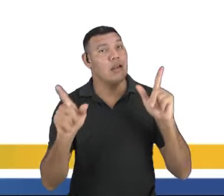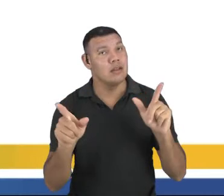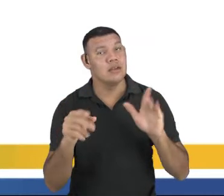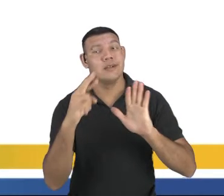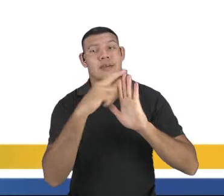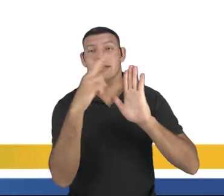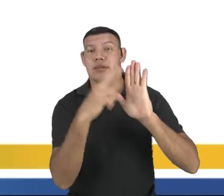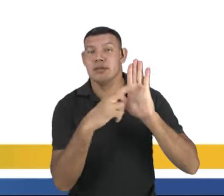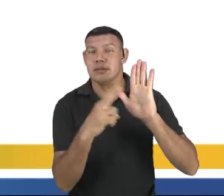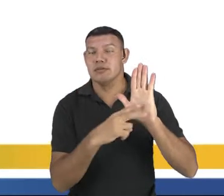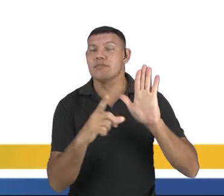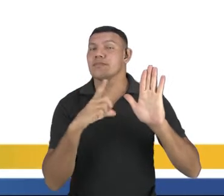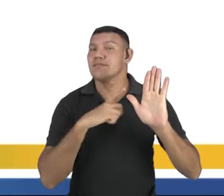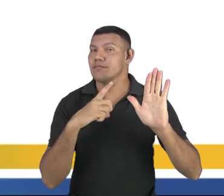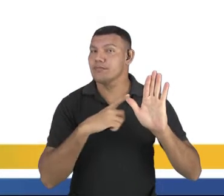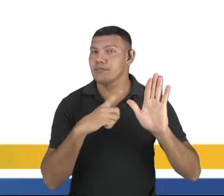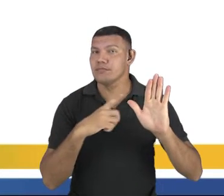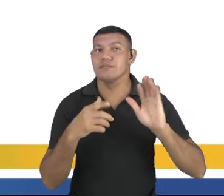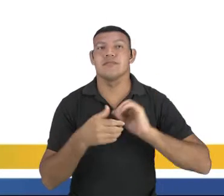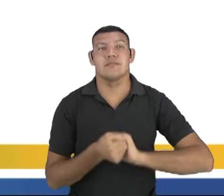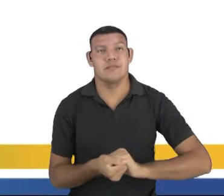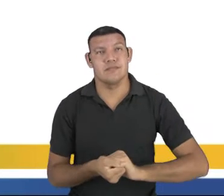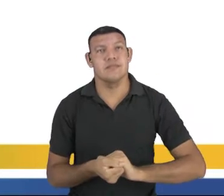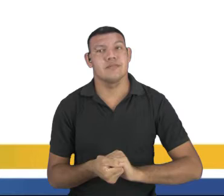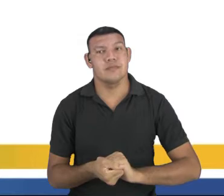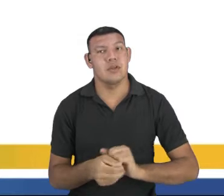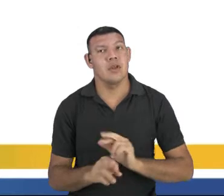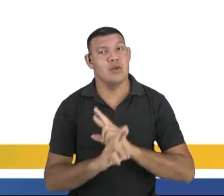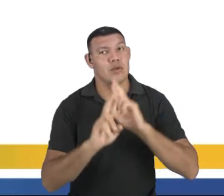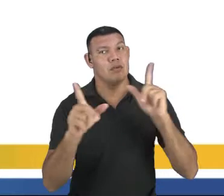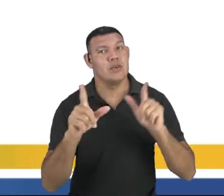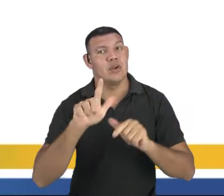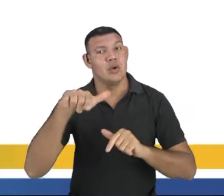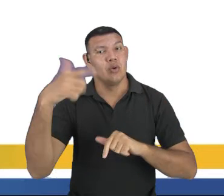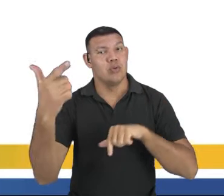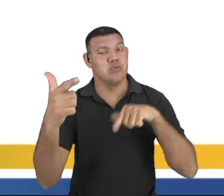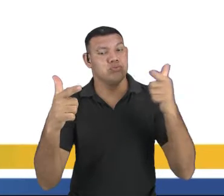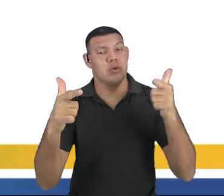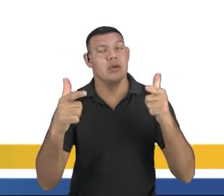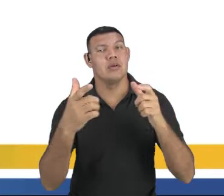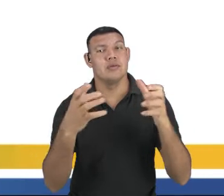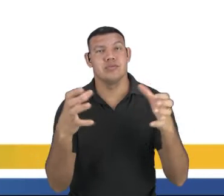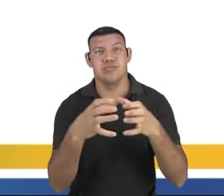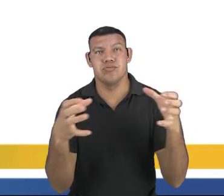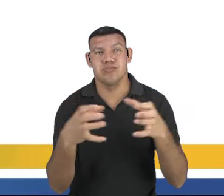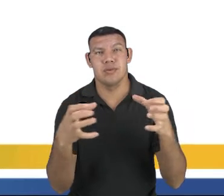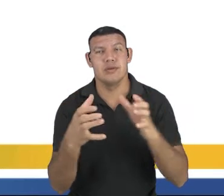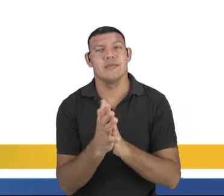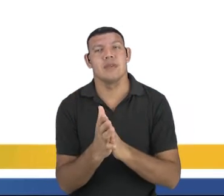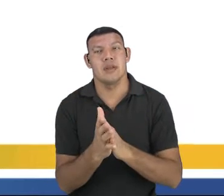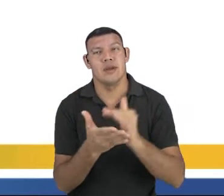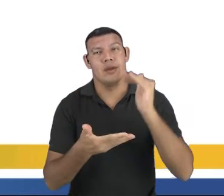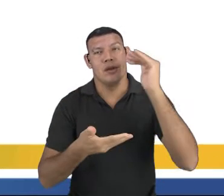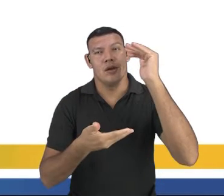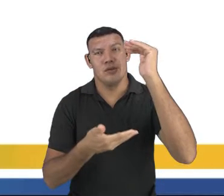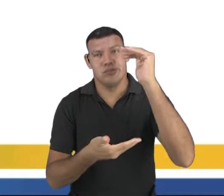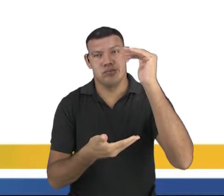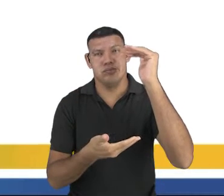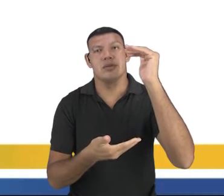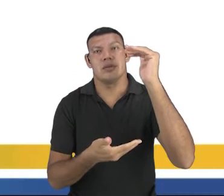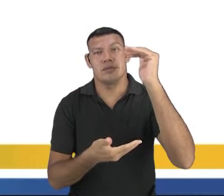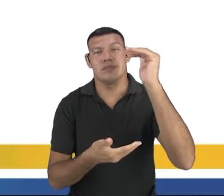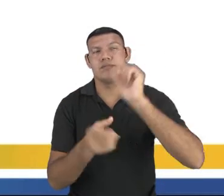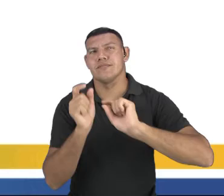regra diferente em relação às outras dilatações. Essa imagem aí que você está vendo na tela é uma garrafa quebrada porque a água congelou. Ou